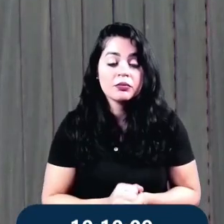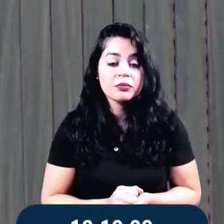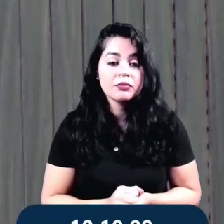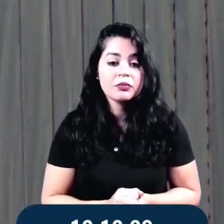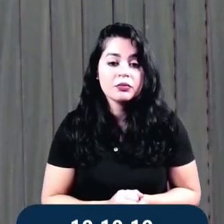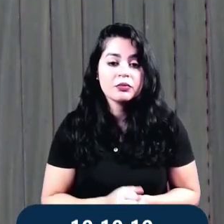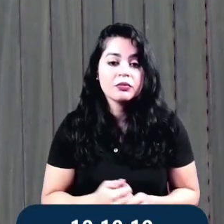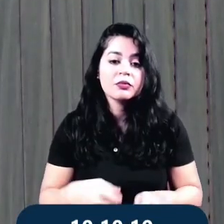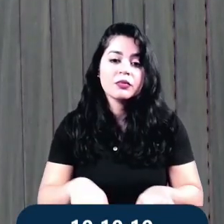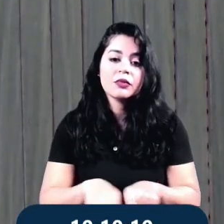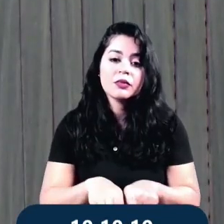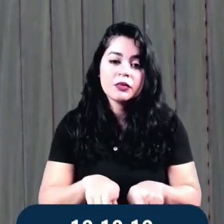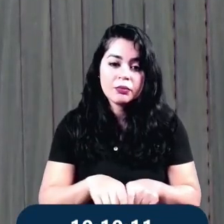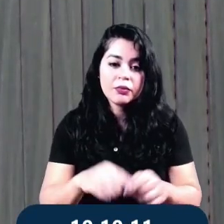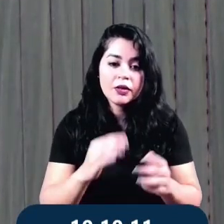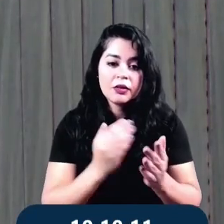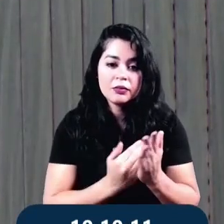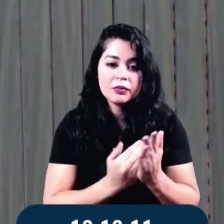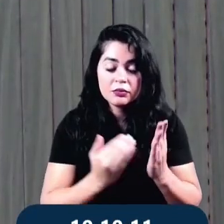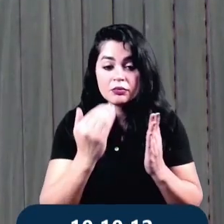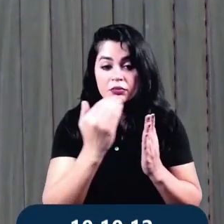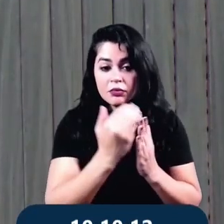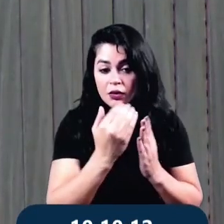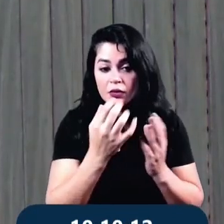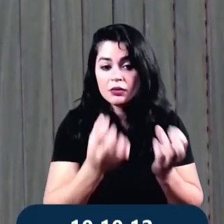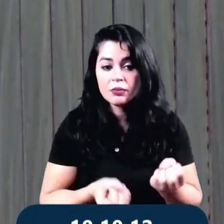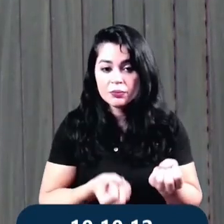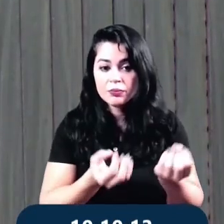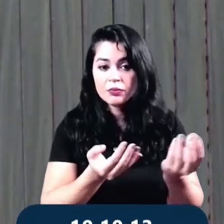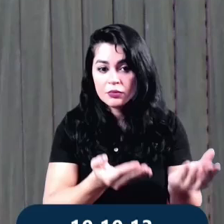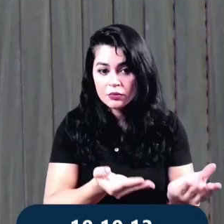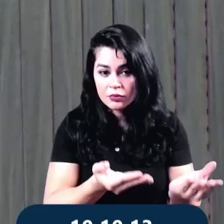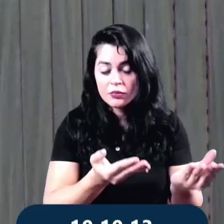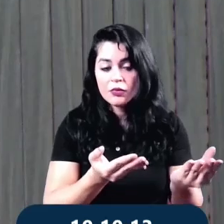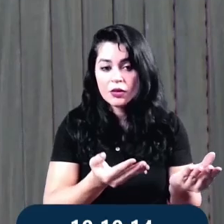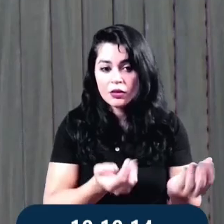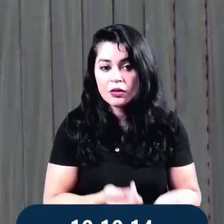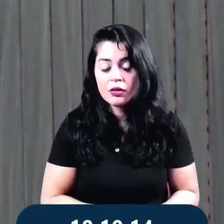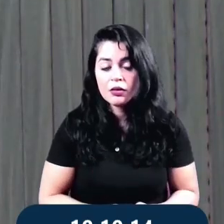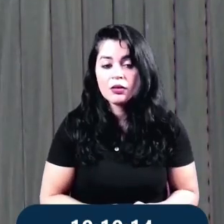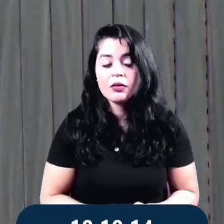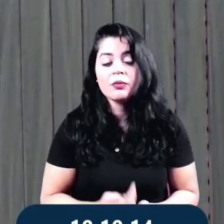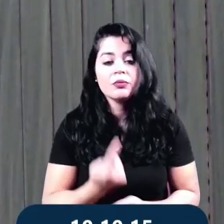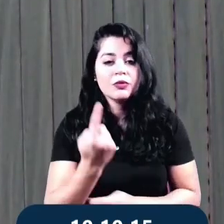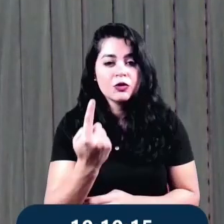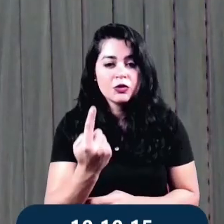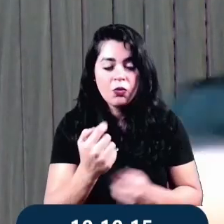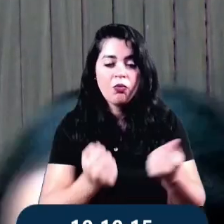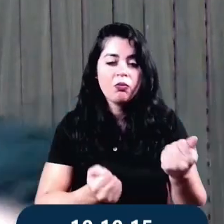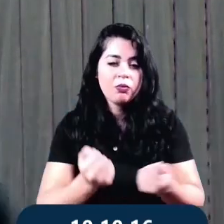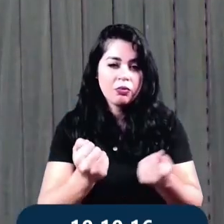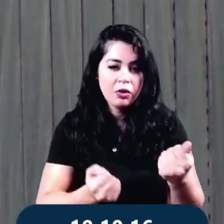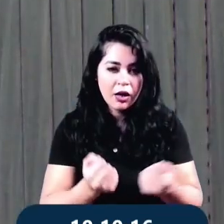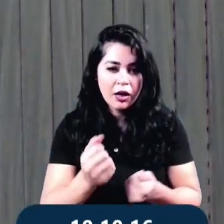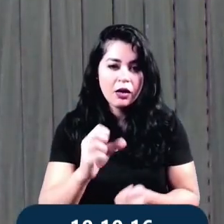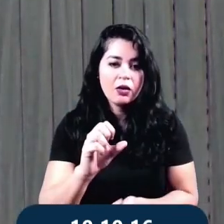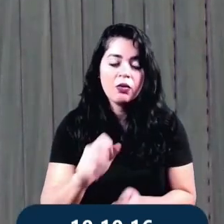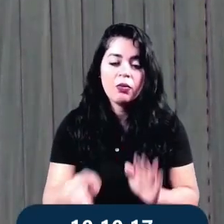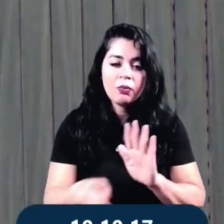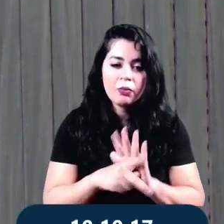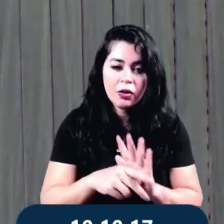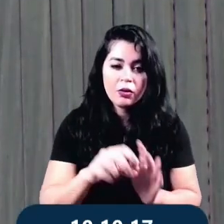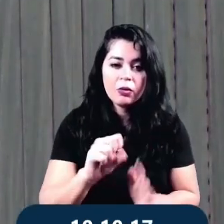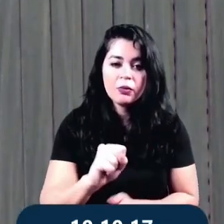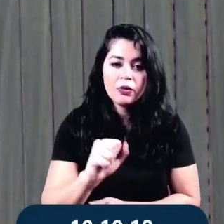uma viatura para o SAMU. É a terceira viatura que foi entregue